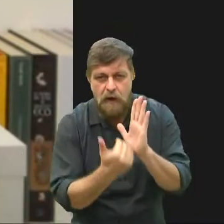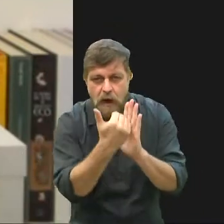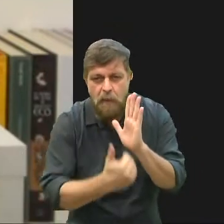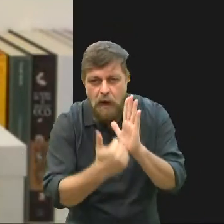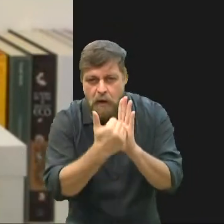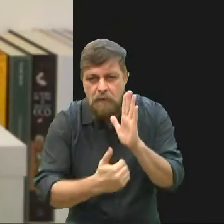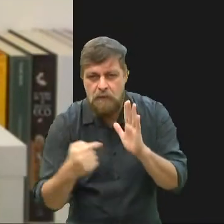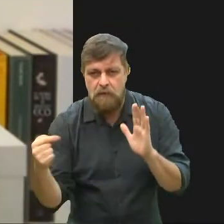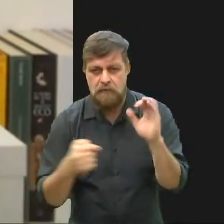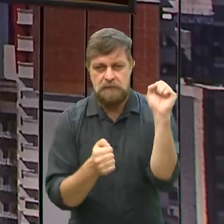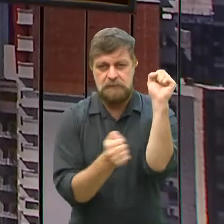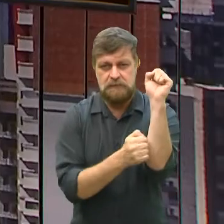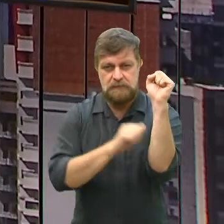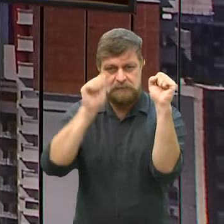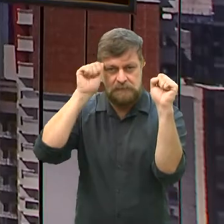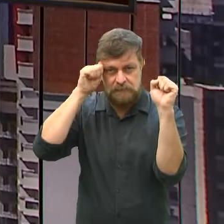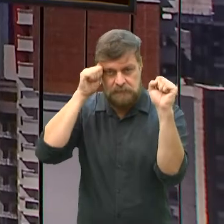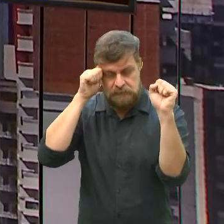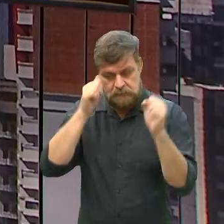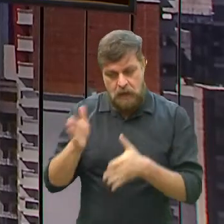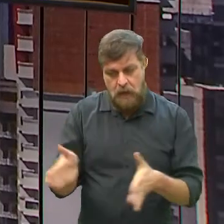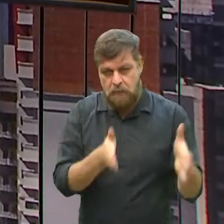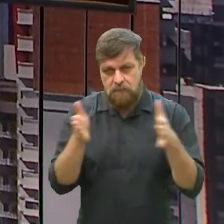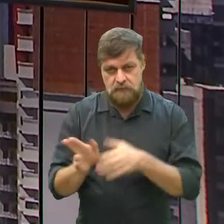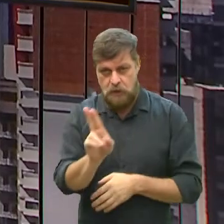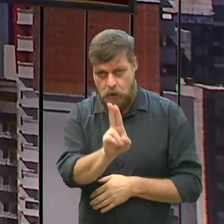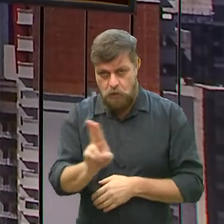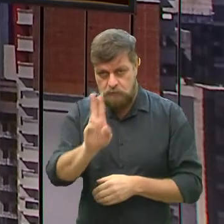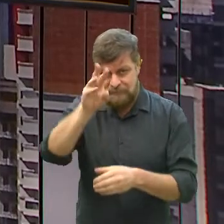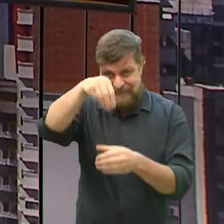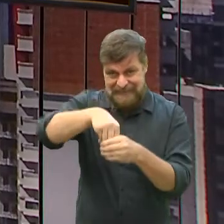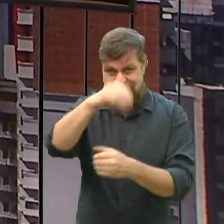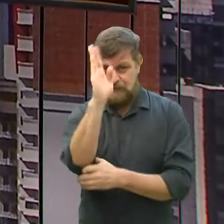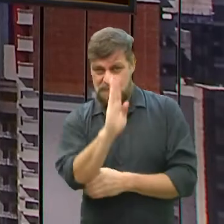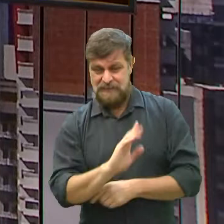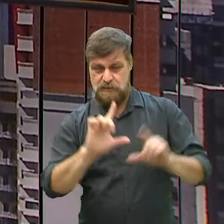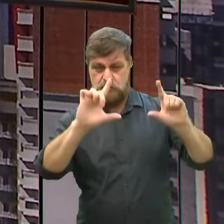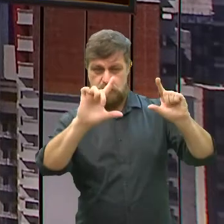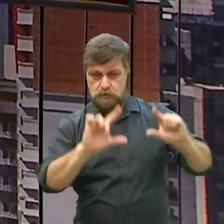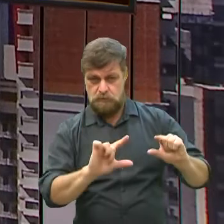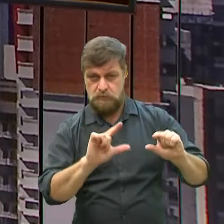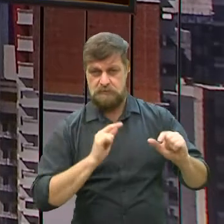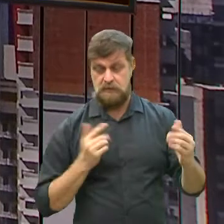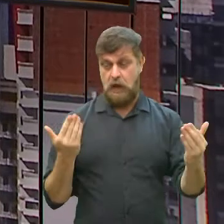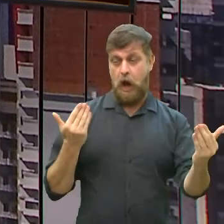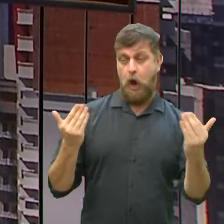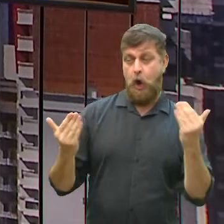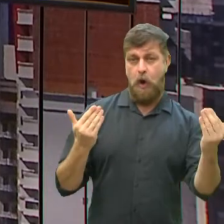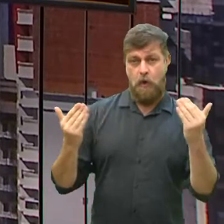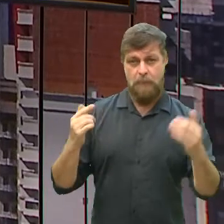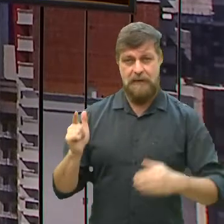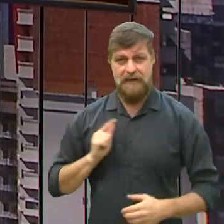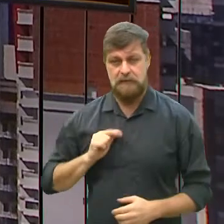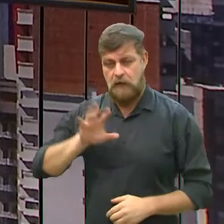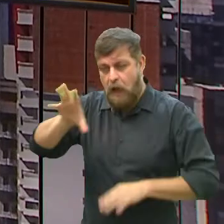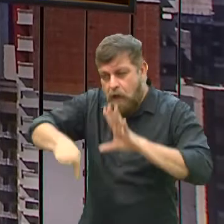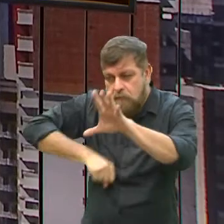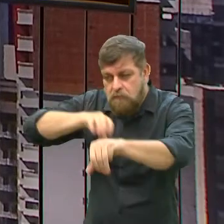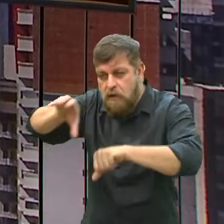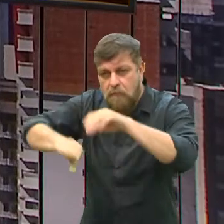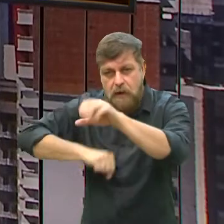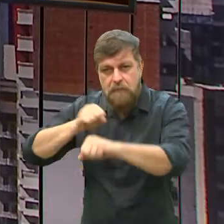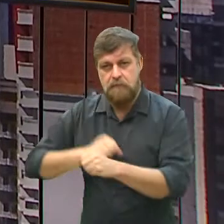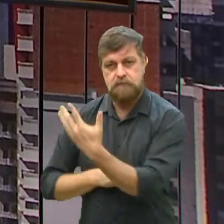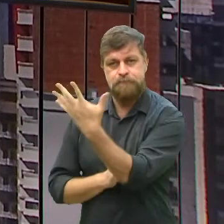da oferta da produção e do consumo interno no Brasil em relação à diminuição da extração vegetal